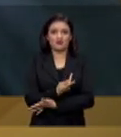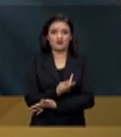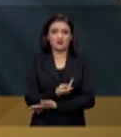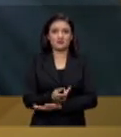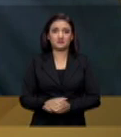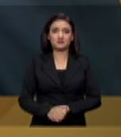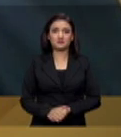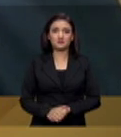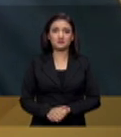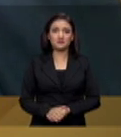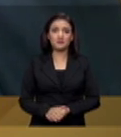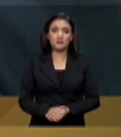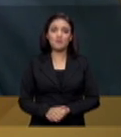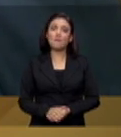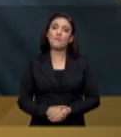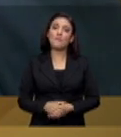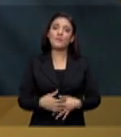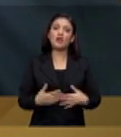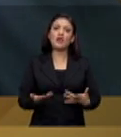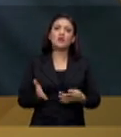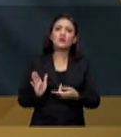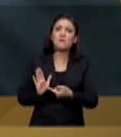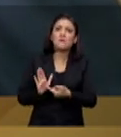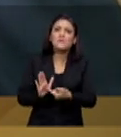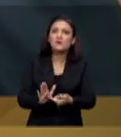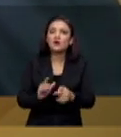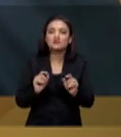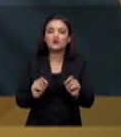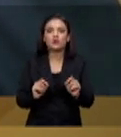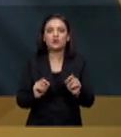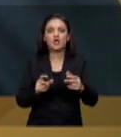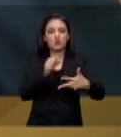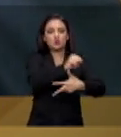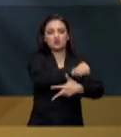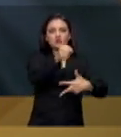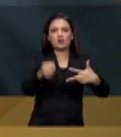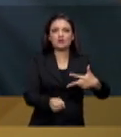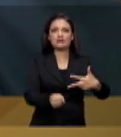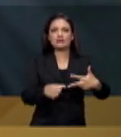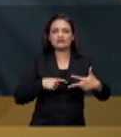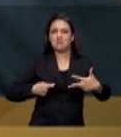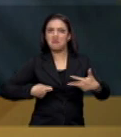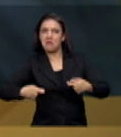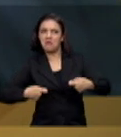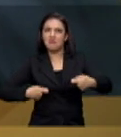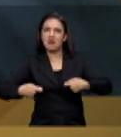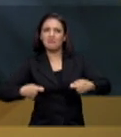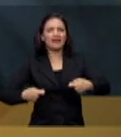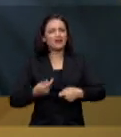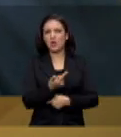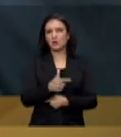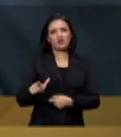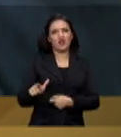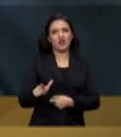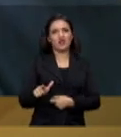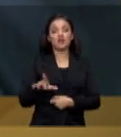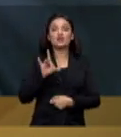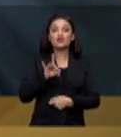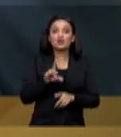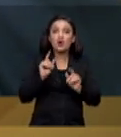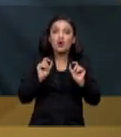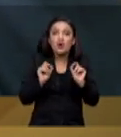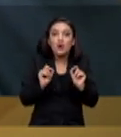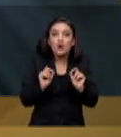o que demonstra que não há nenhum tipo de tensão entre poderes, mas apenas uma delimitação clara, uma